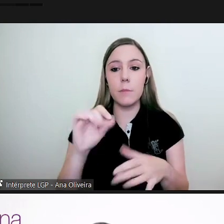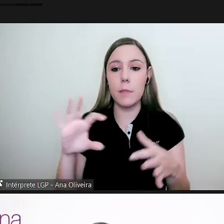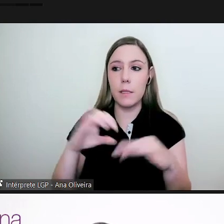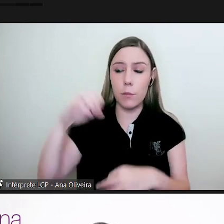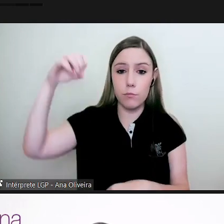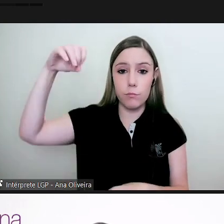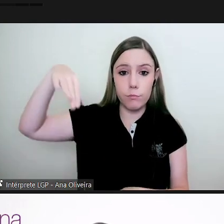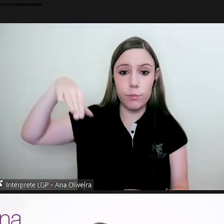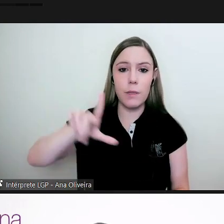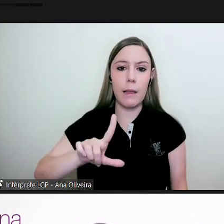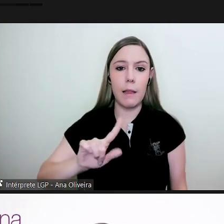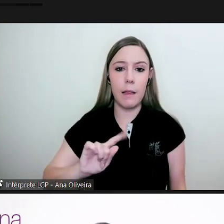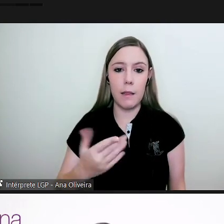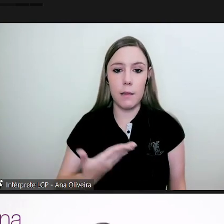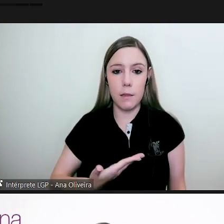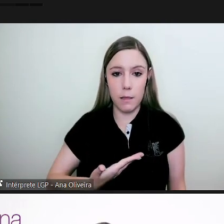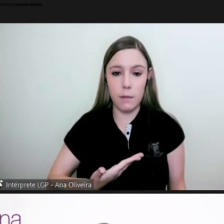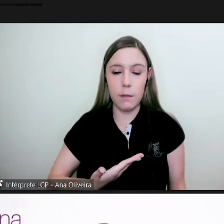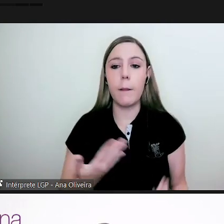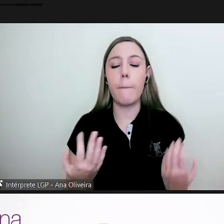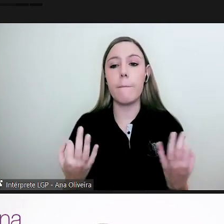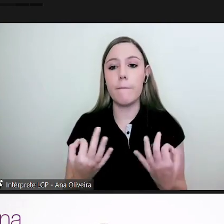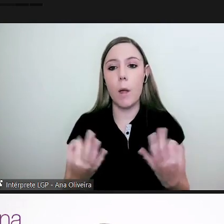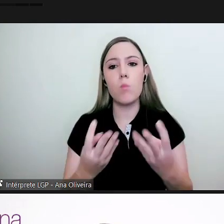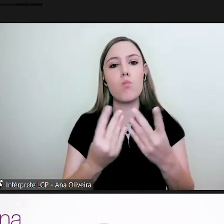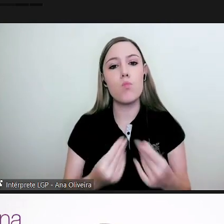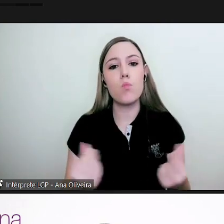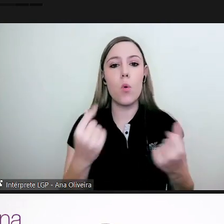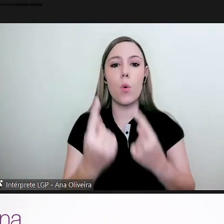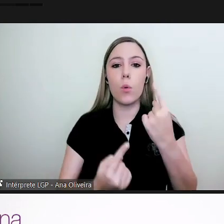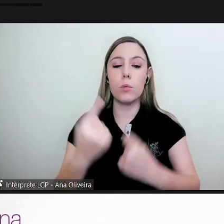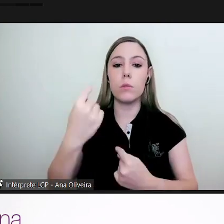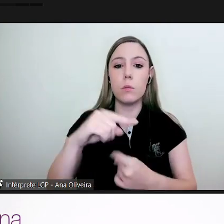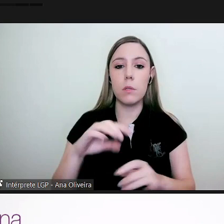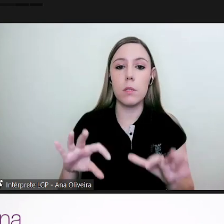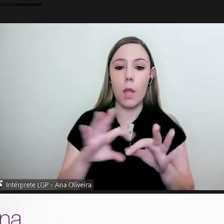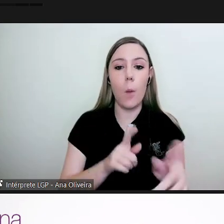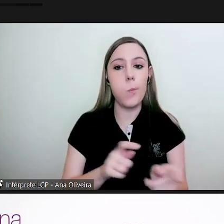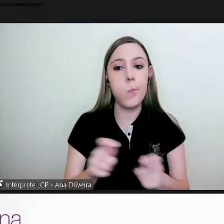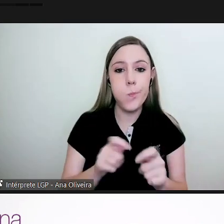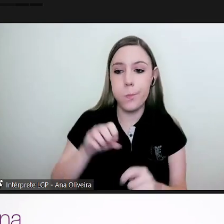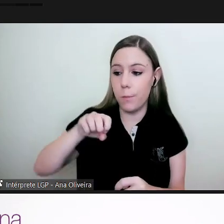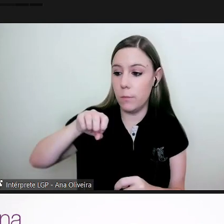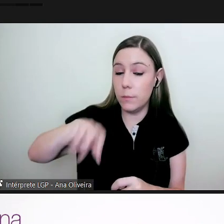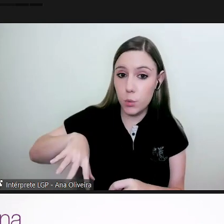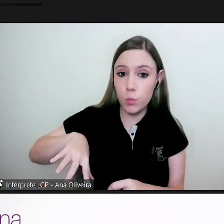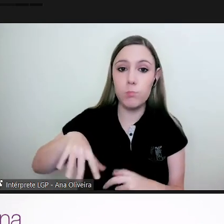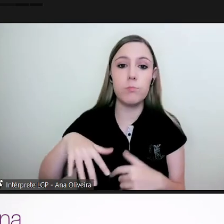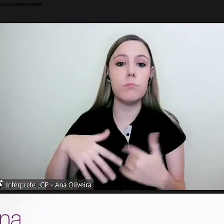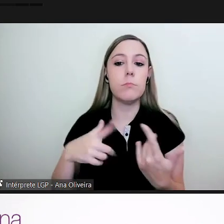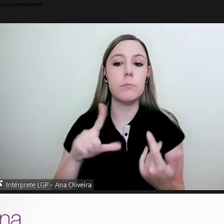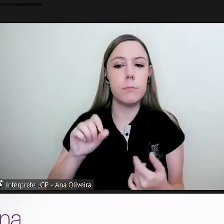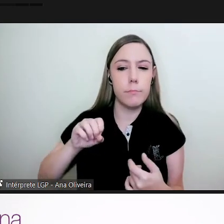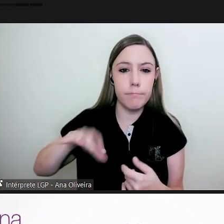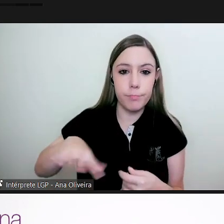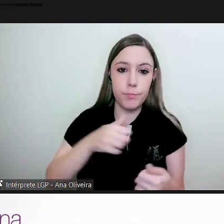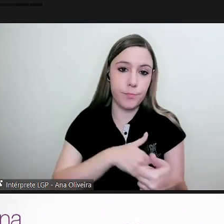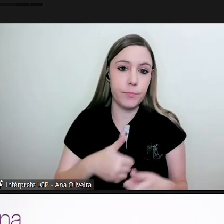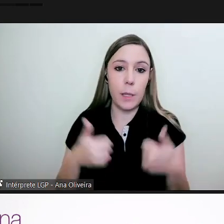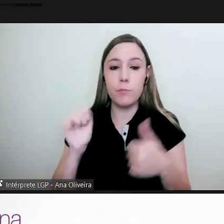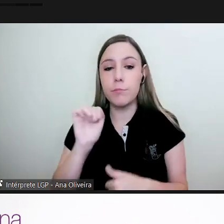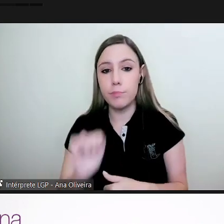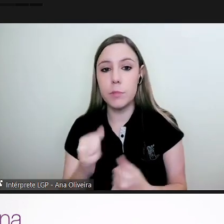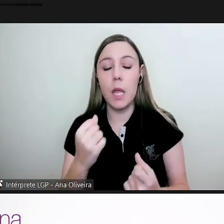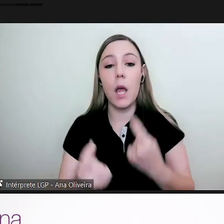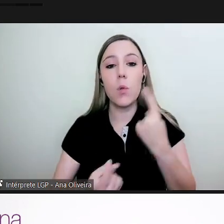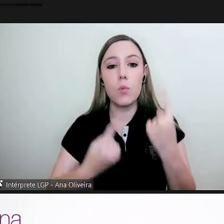LED. Há, de facto, soluções pontuais ao nível da gestão dos resíduos e dos lixos urbanos, algumas